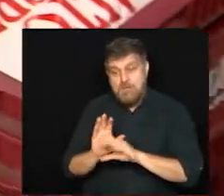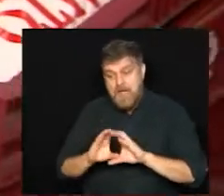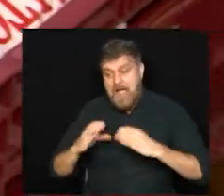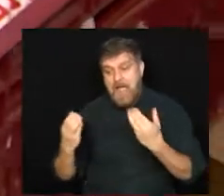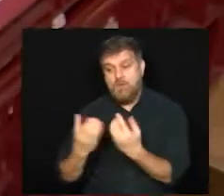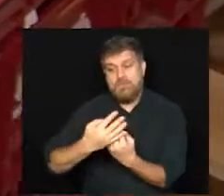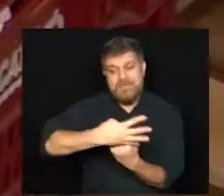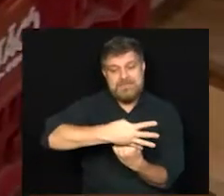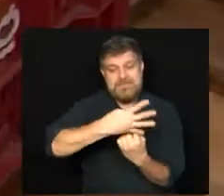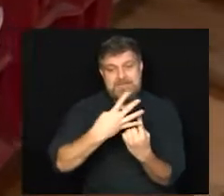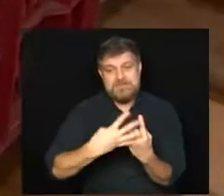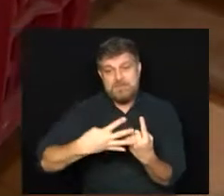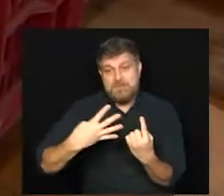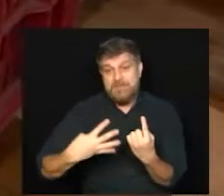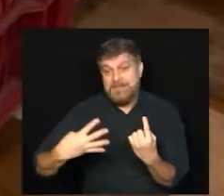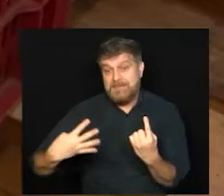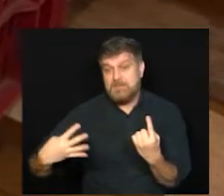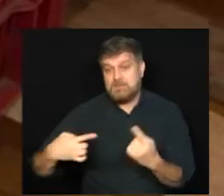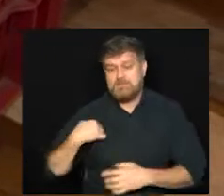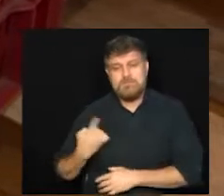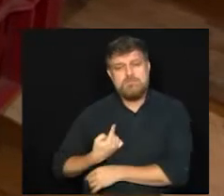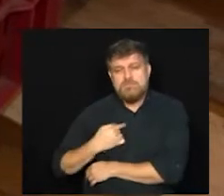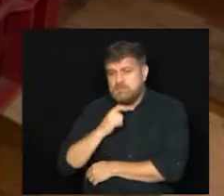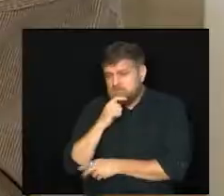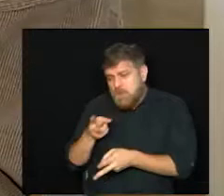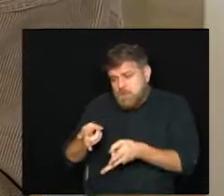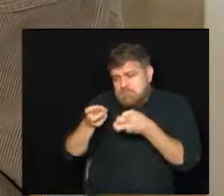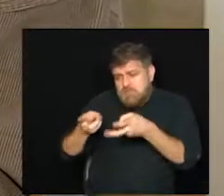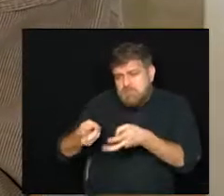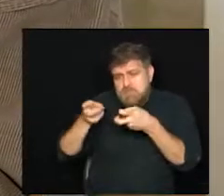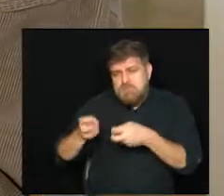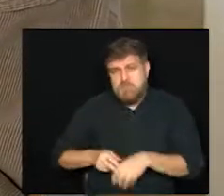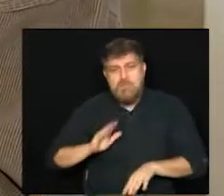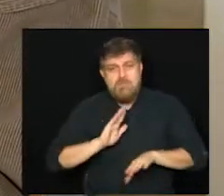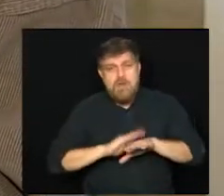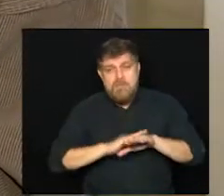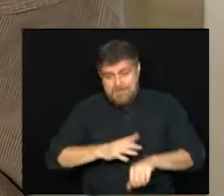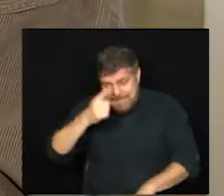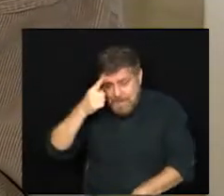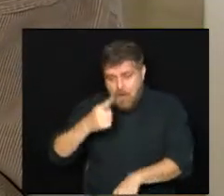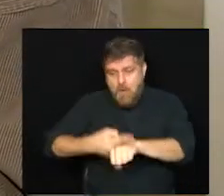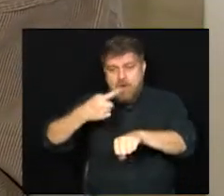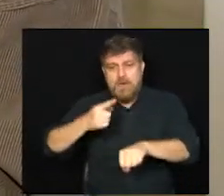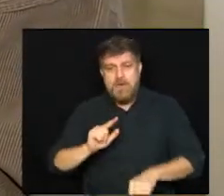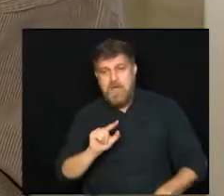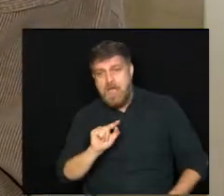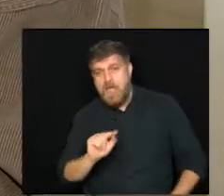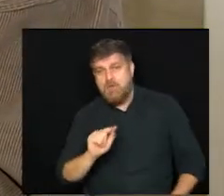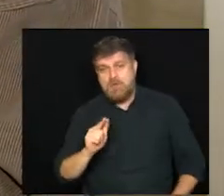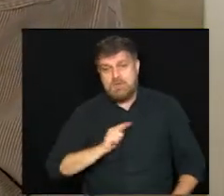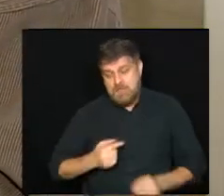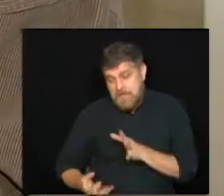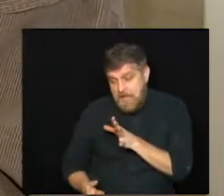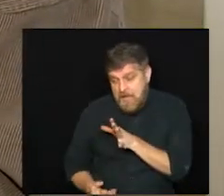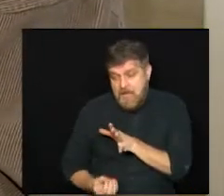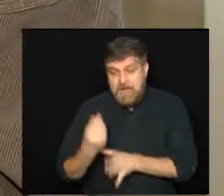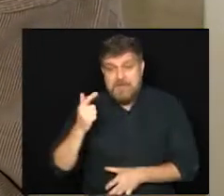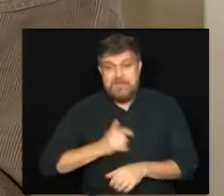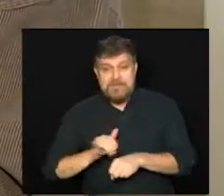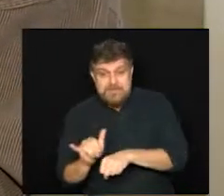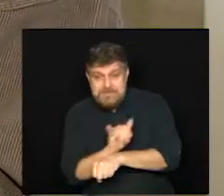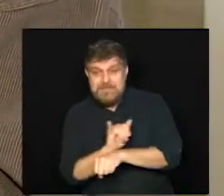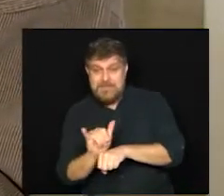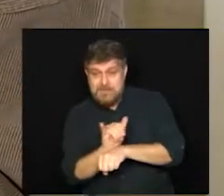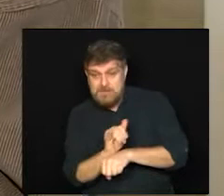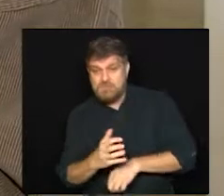comunidade LGBTI. E nós verificamos que o que dava para fazer no momento era justamente criar